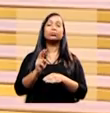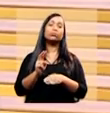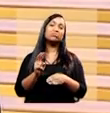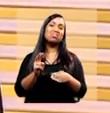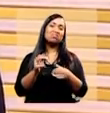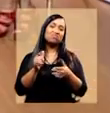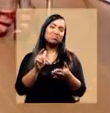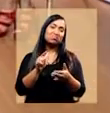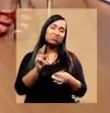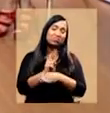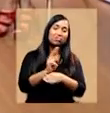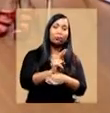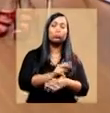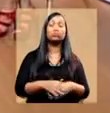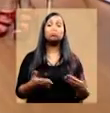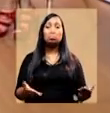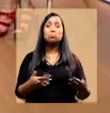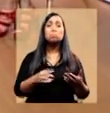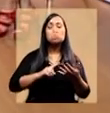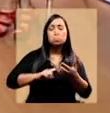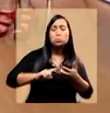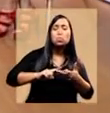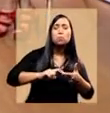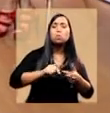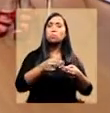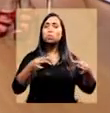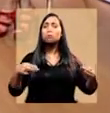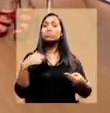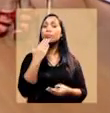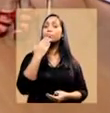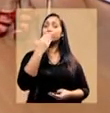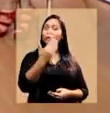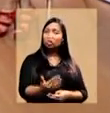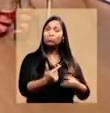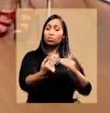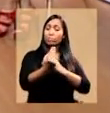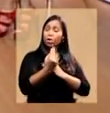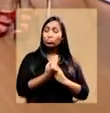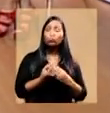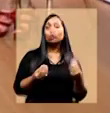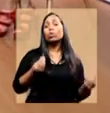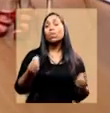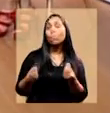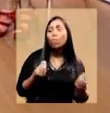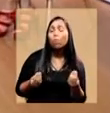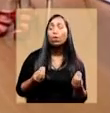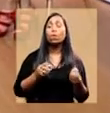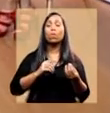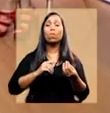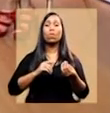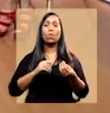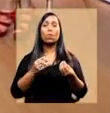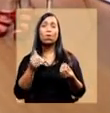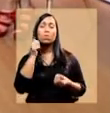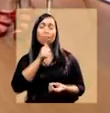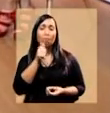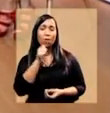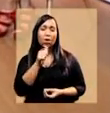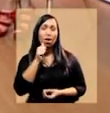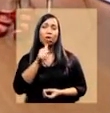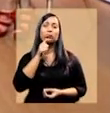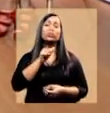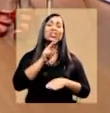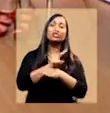medidas protetivas. Doutora Darcy, quais são os critérios para pedir uma medida protetiva? Quais são essas medidas? Como que as